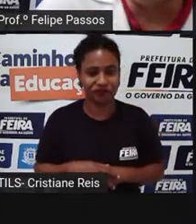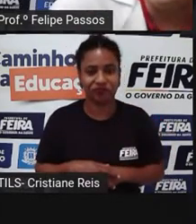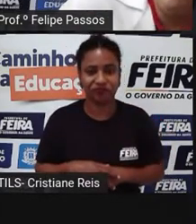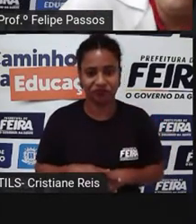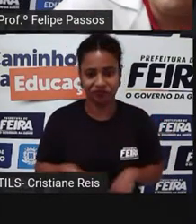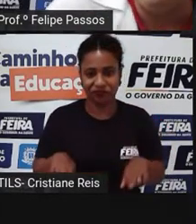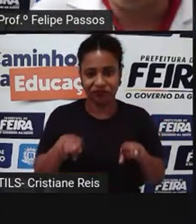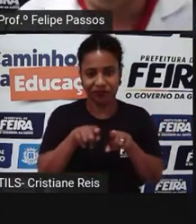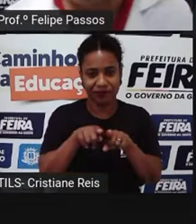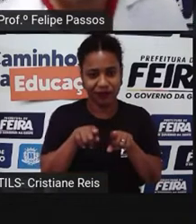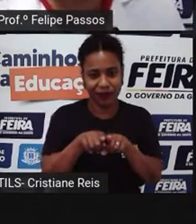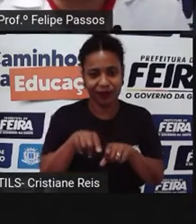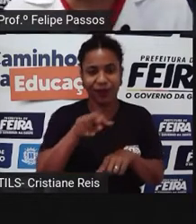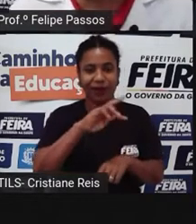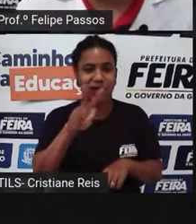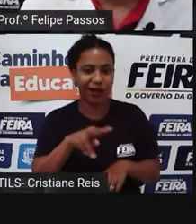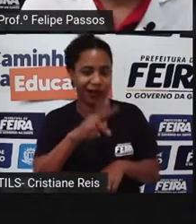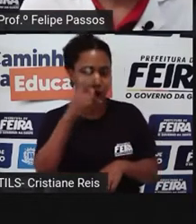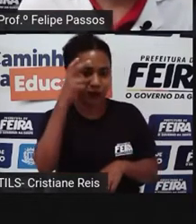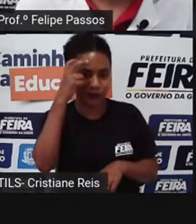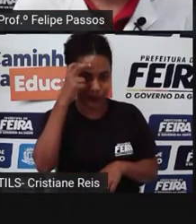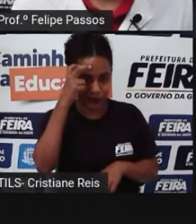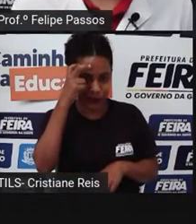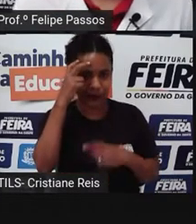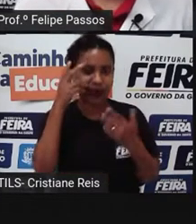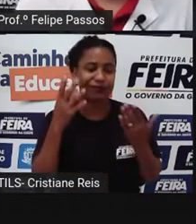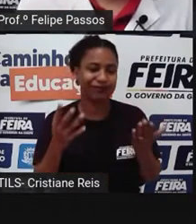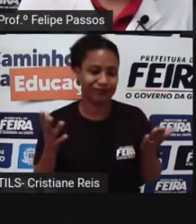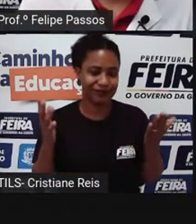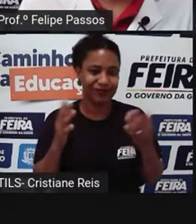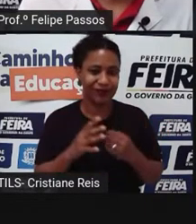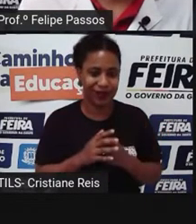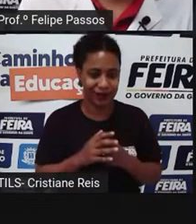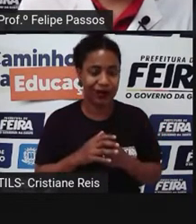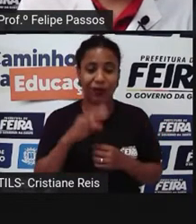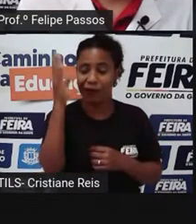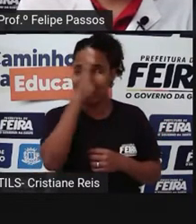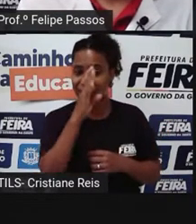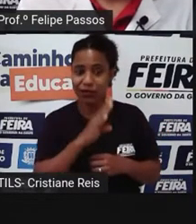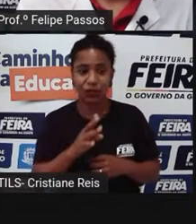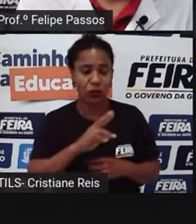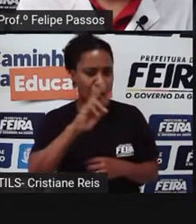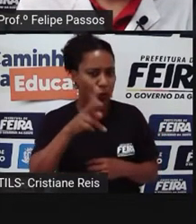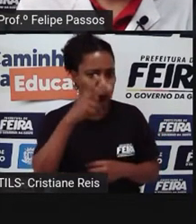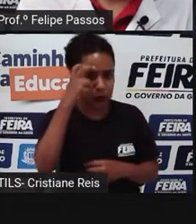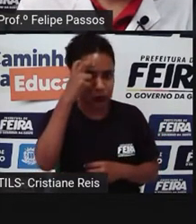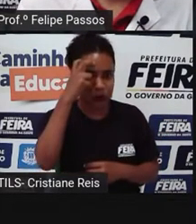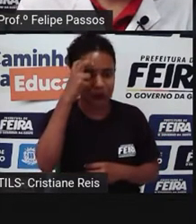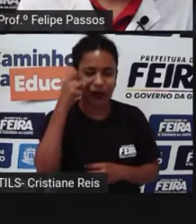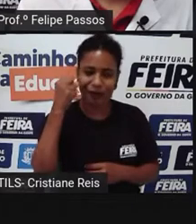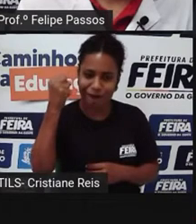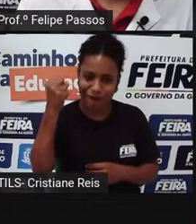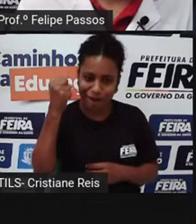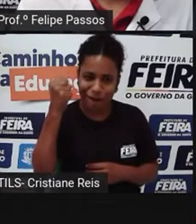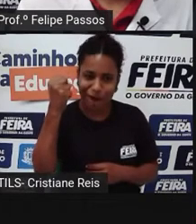questão cultural, né? O Brasil, ele tem culturas muito fortes, culturas muito